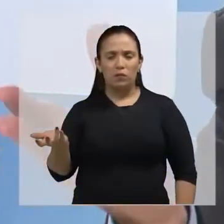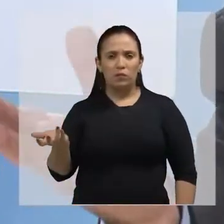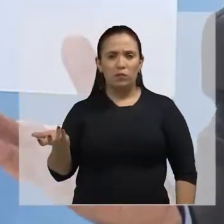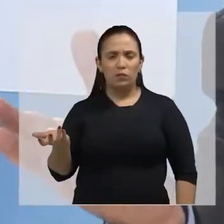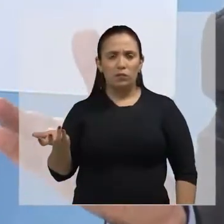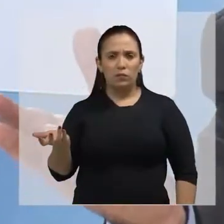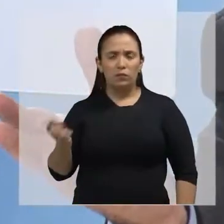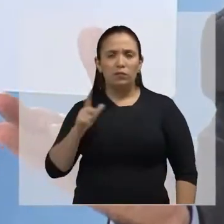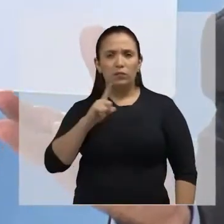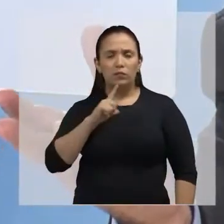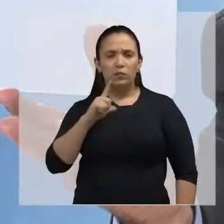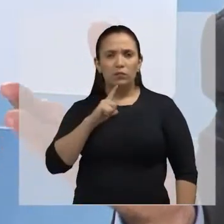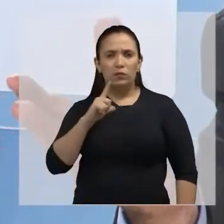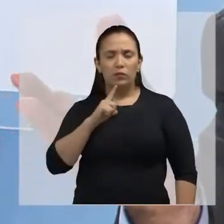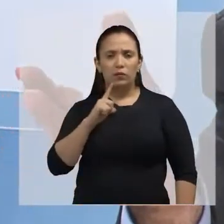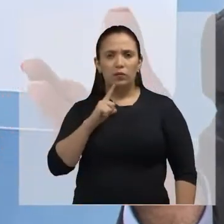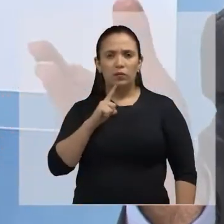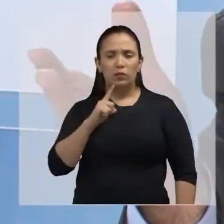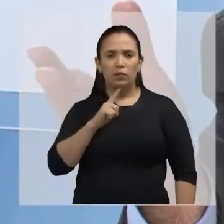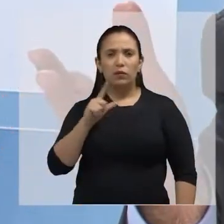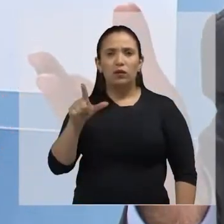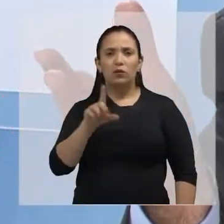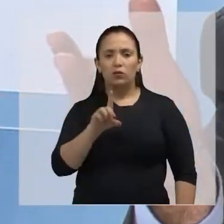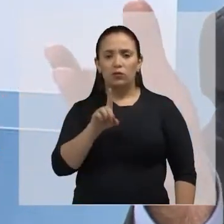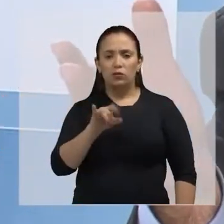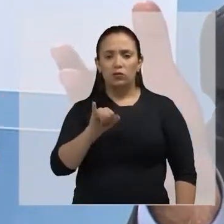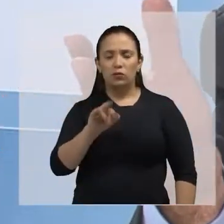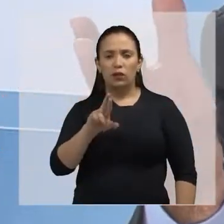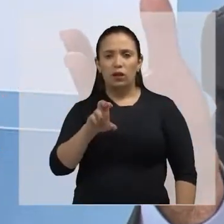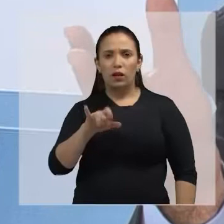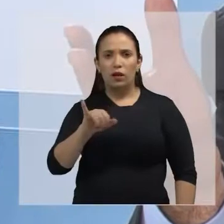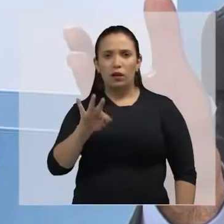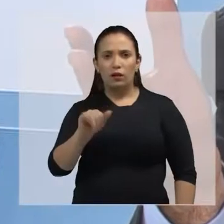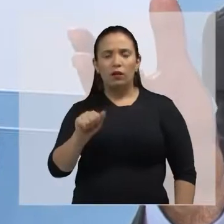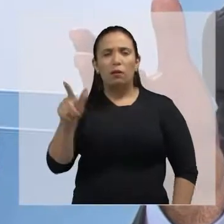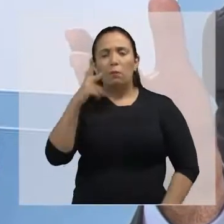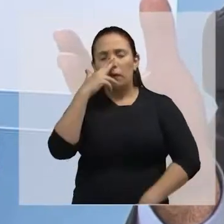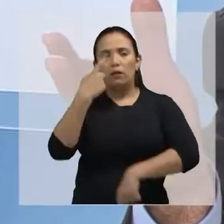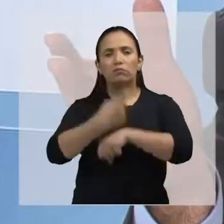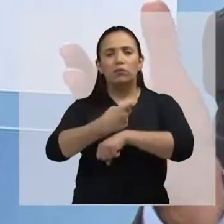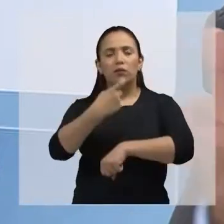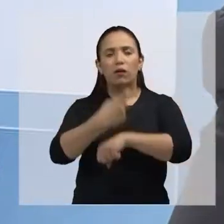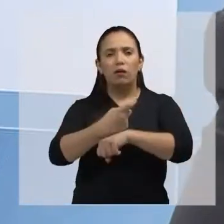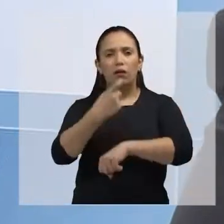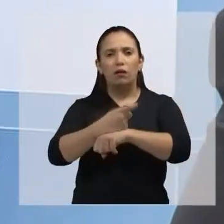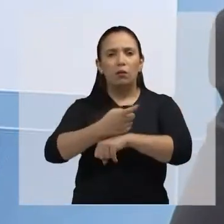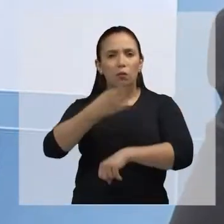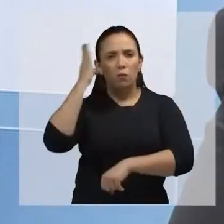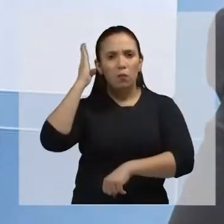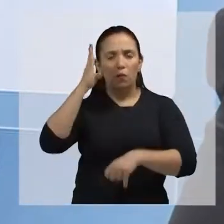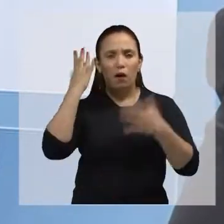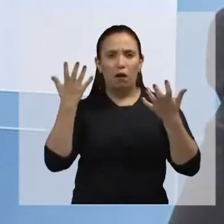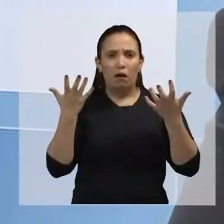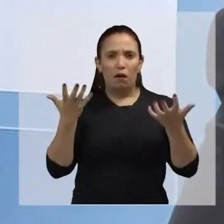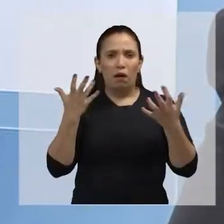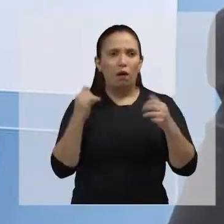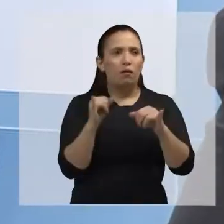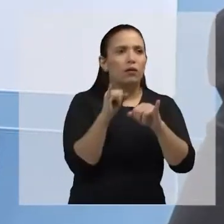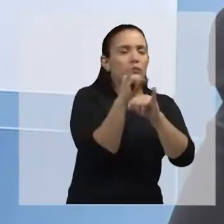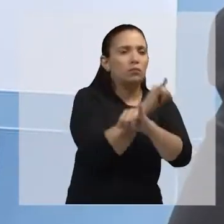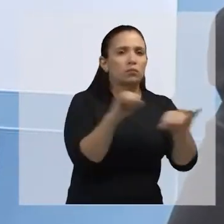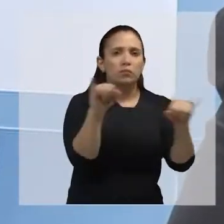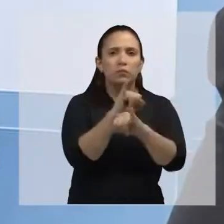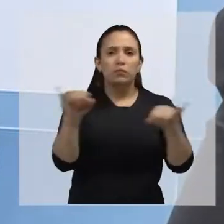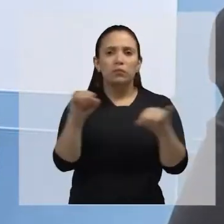essa esquerda, essa direita extremista, burra, ignorante, e foi querer destruir a imagem do ser humano,